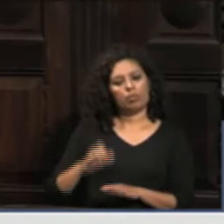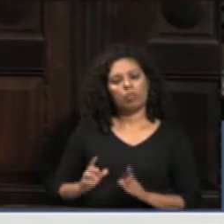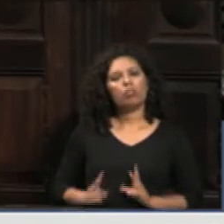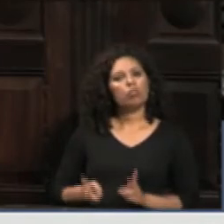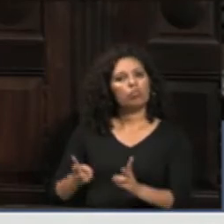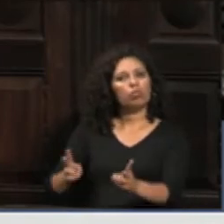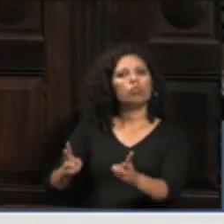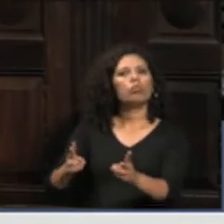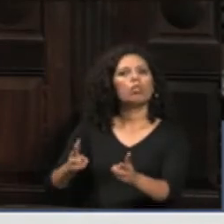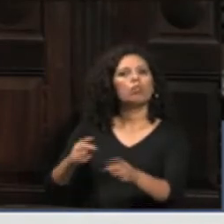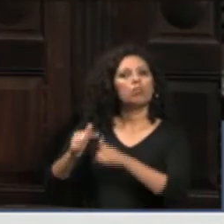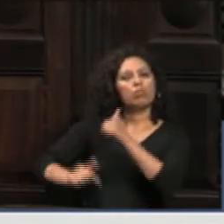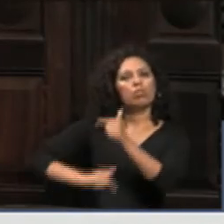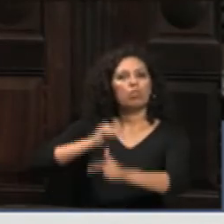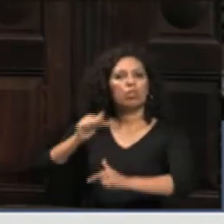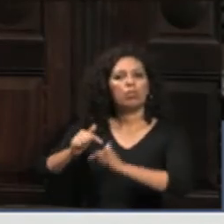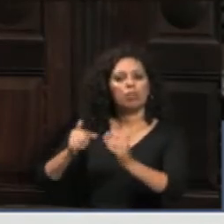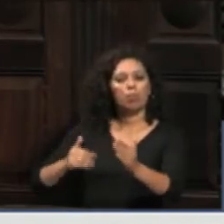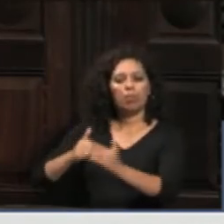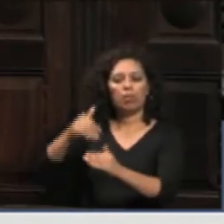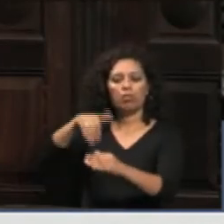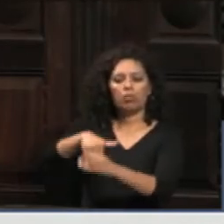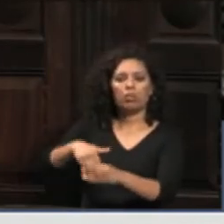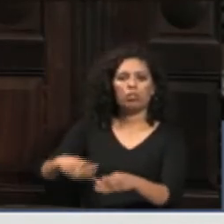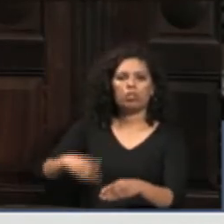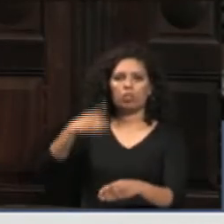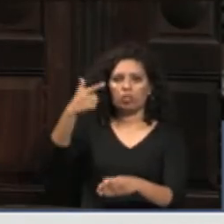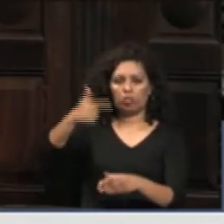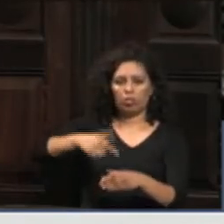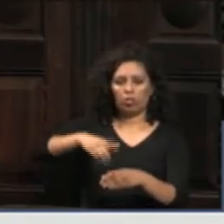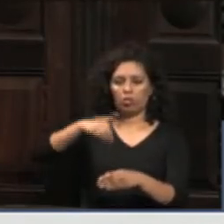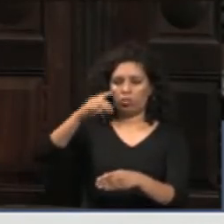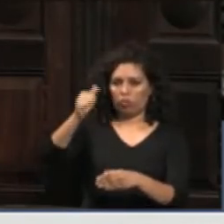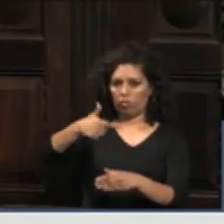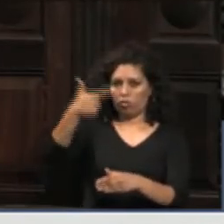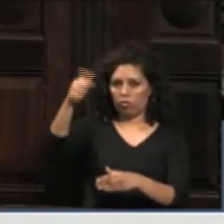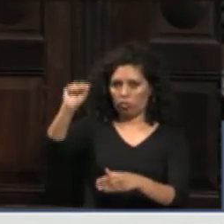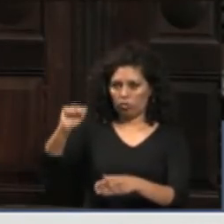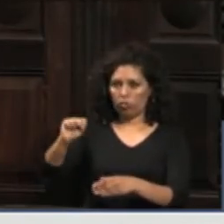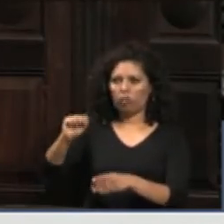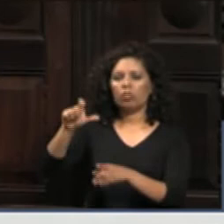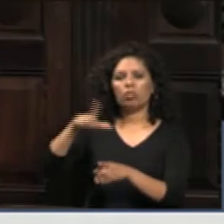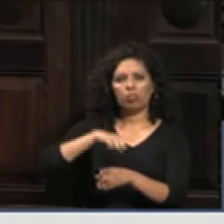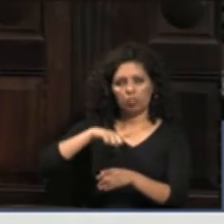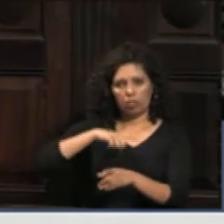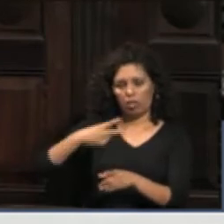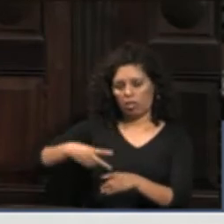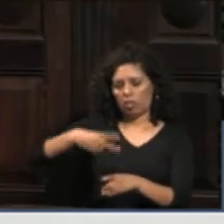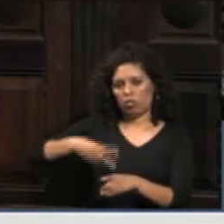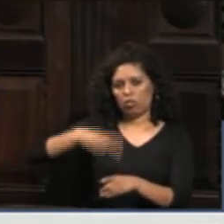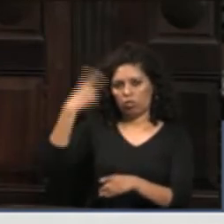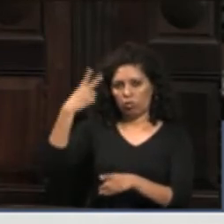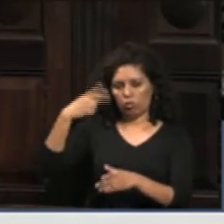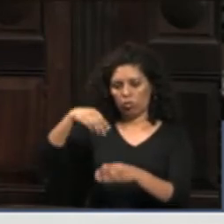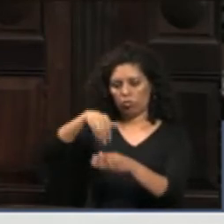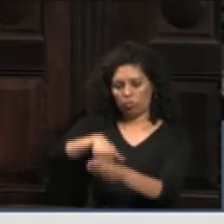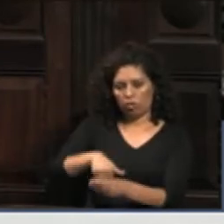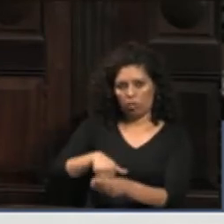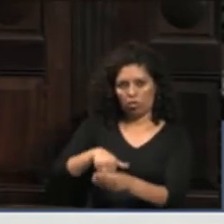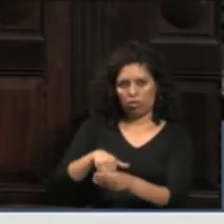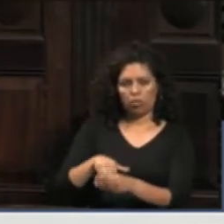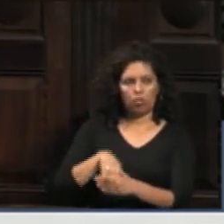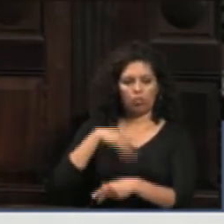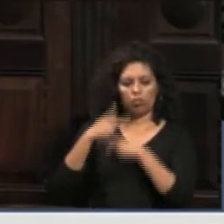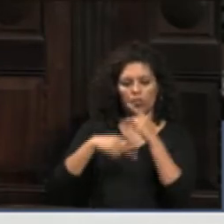estamos em processo eleitoral. No dia 28, se não me engano, é quando vai haver exatamente a votação